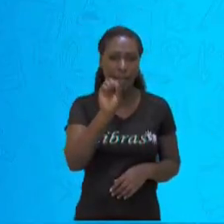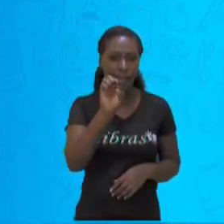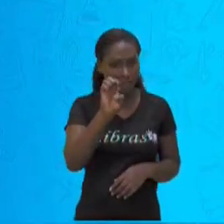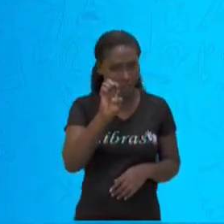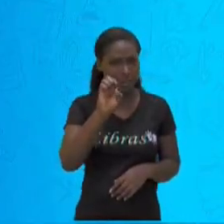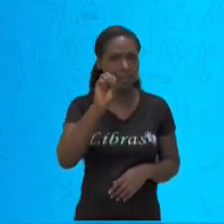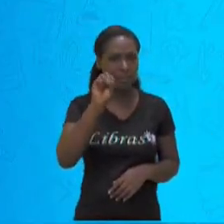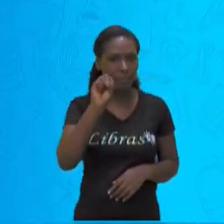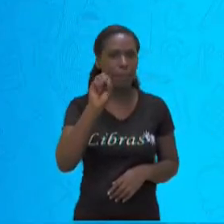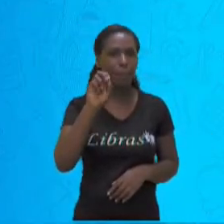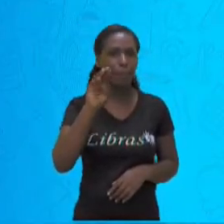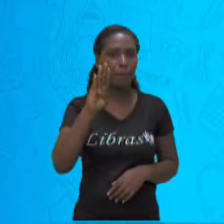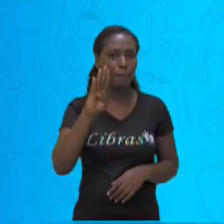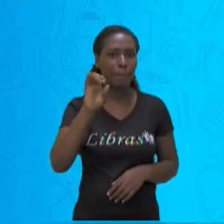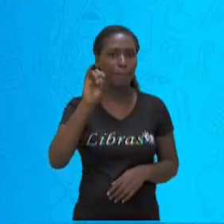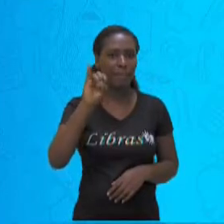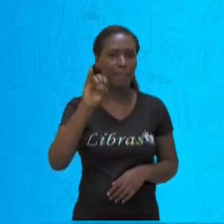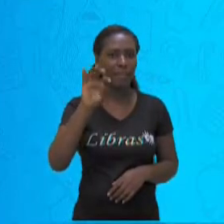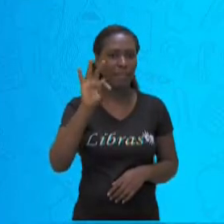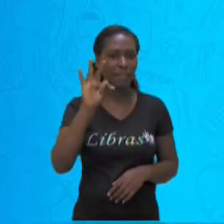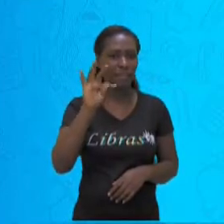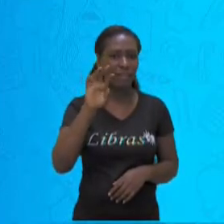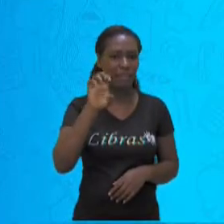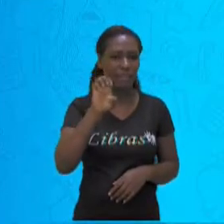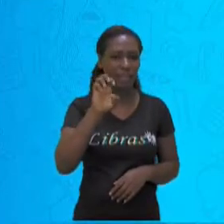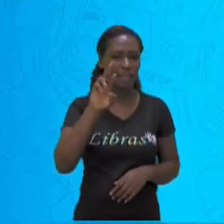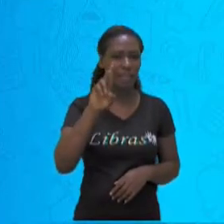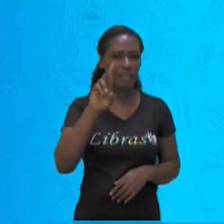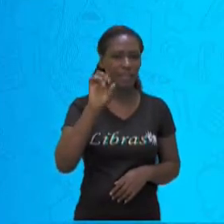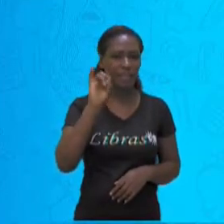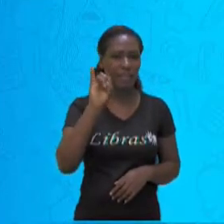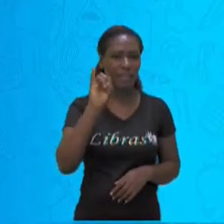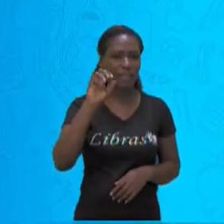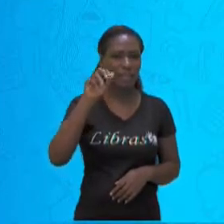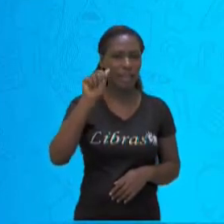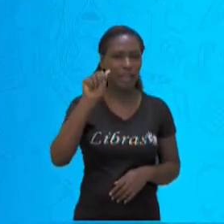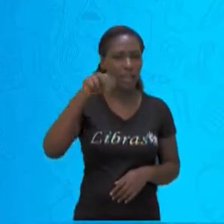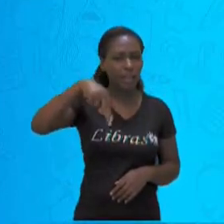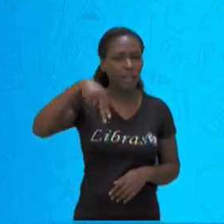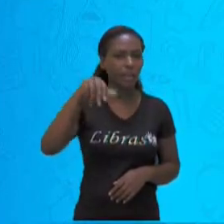atrás. É, já foram conhecer a história dela?